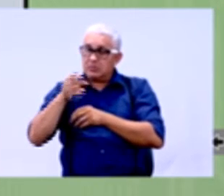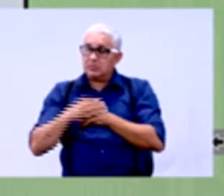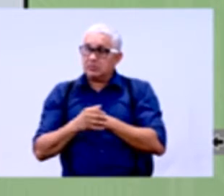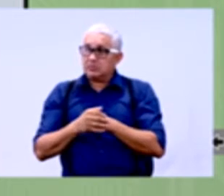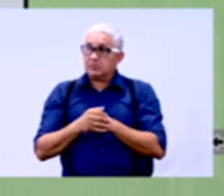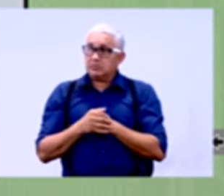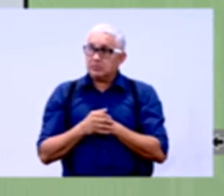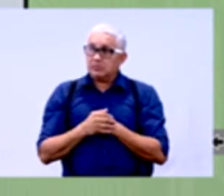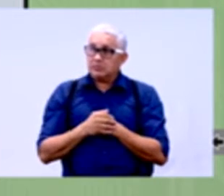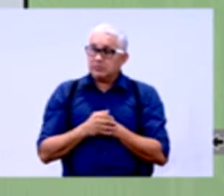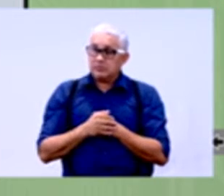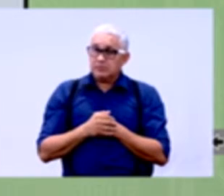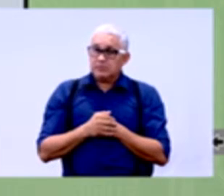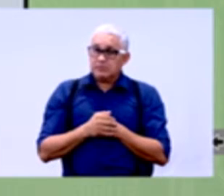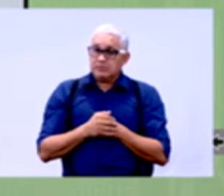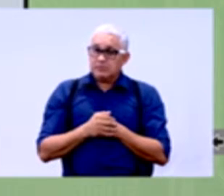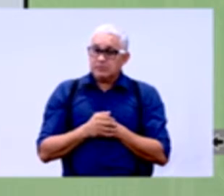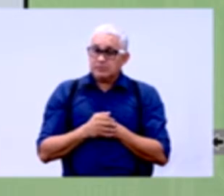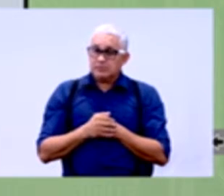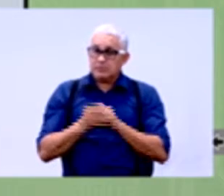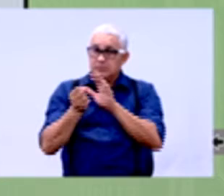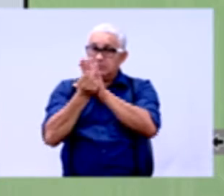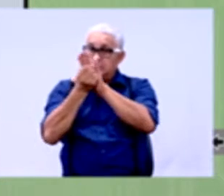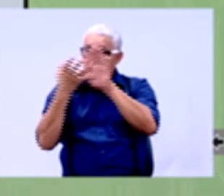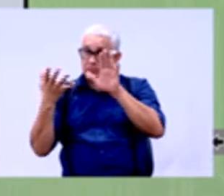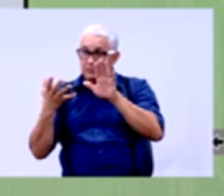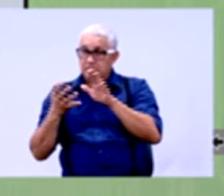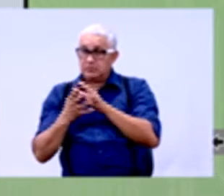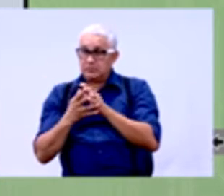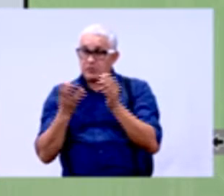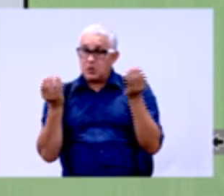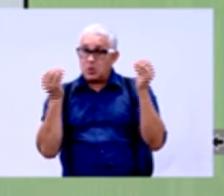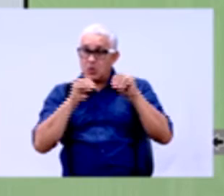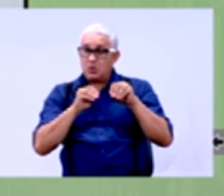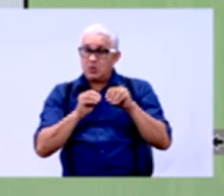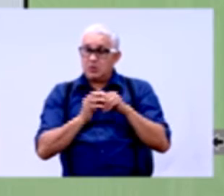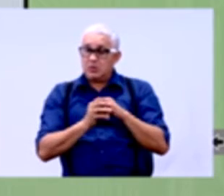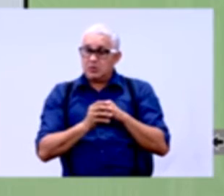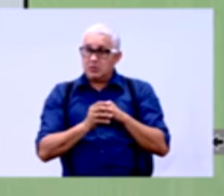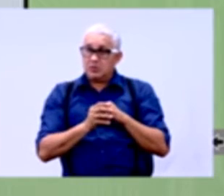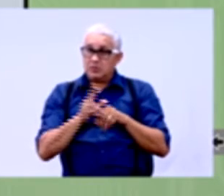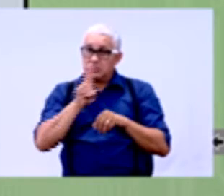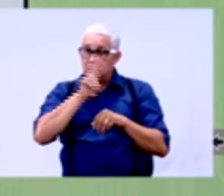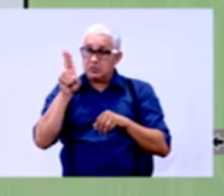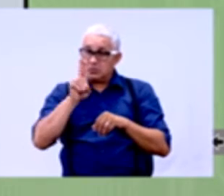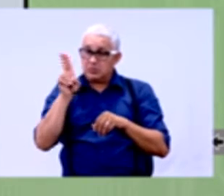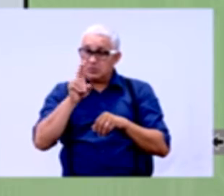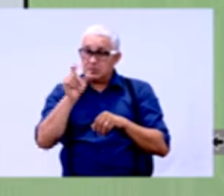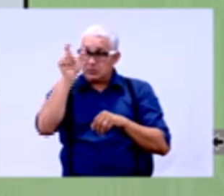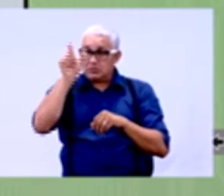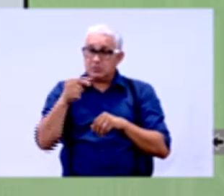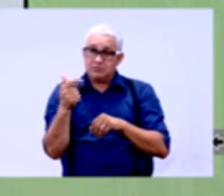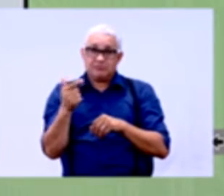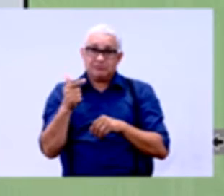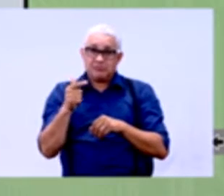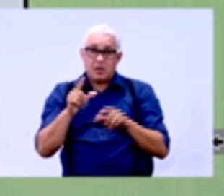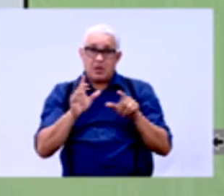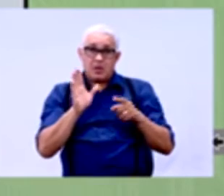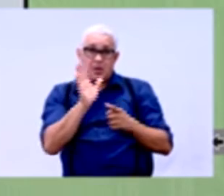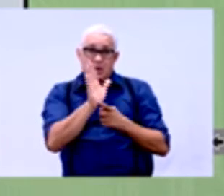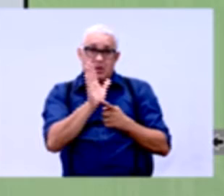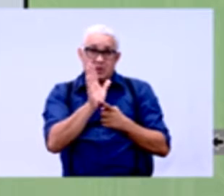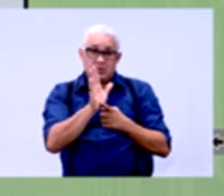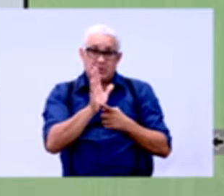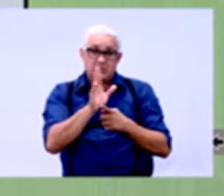caso, a aplicação vai ter que lançar uma exceção. Quando o nome do cliente não existir, exibe a exceção, nome